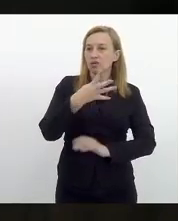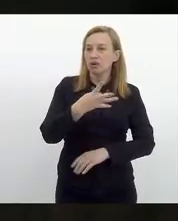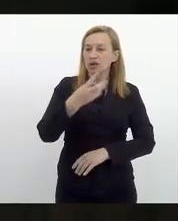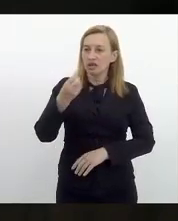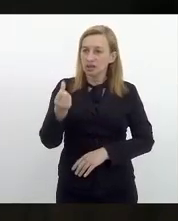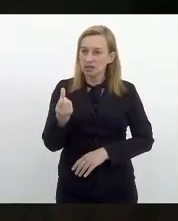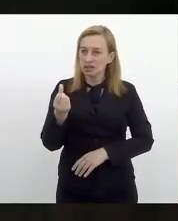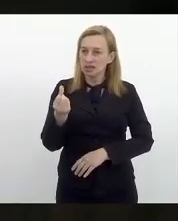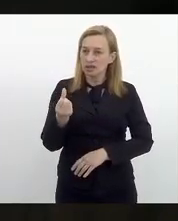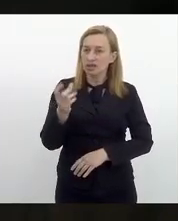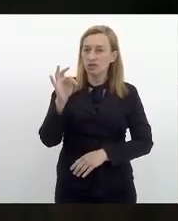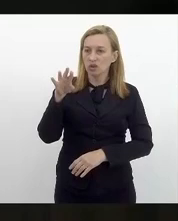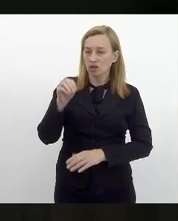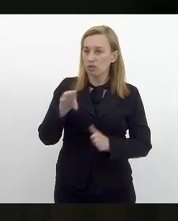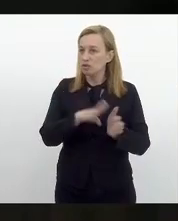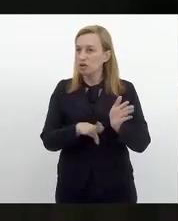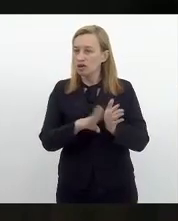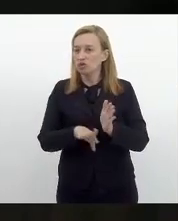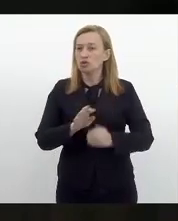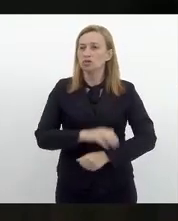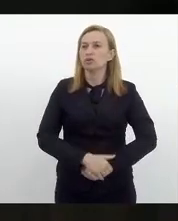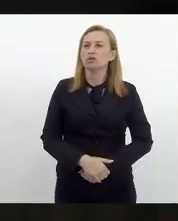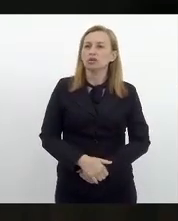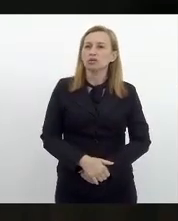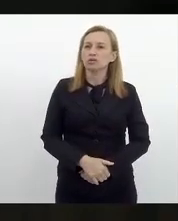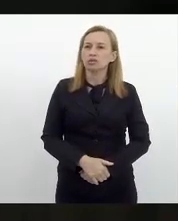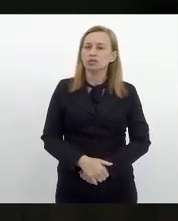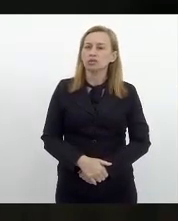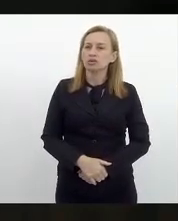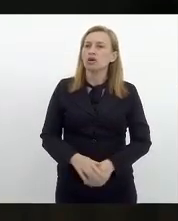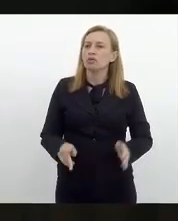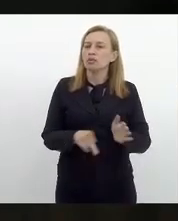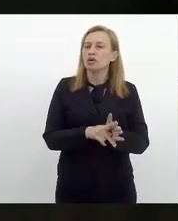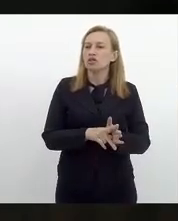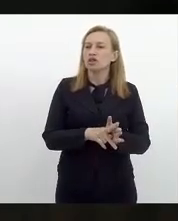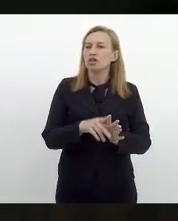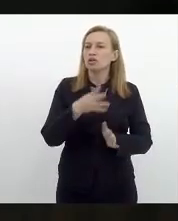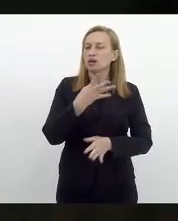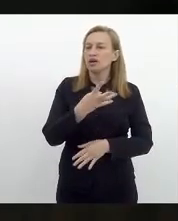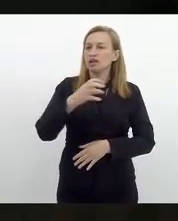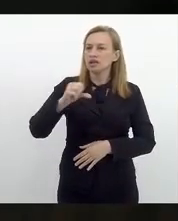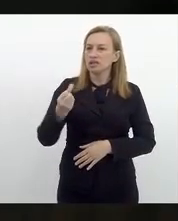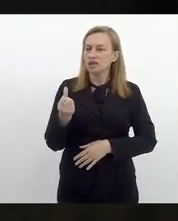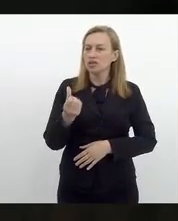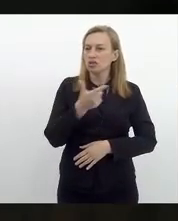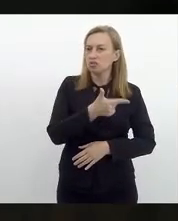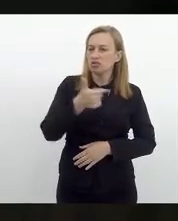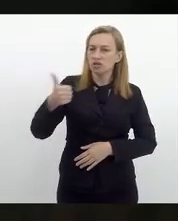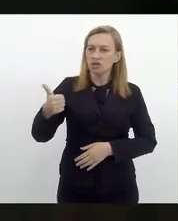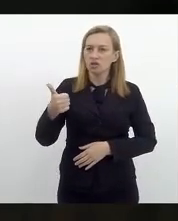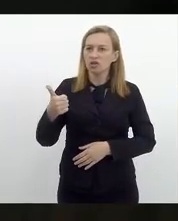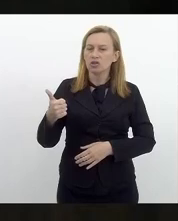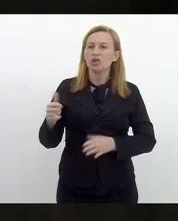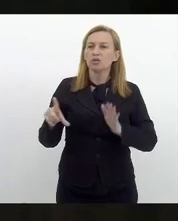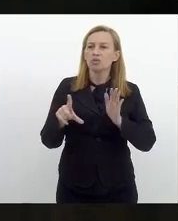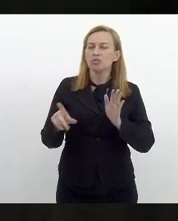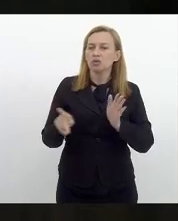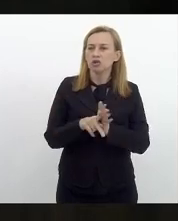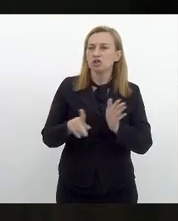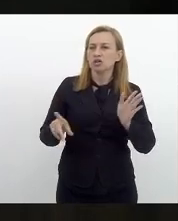que é exatamente o de teto de gastos Quem que é o Projeto 46 2021 de projeto de lei complementar